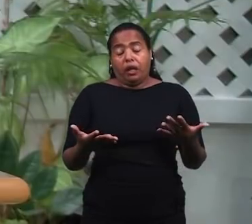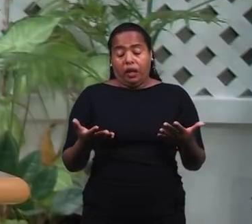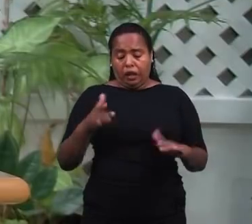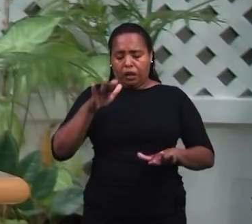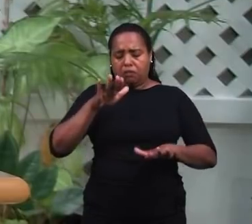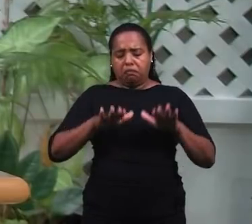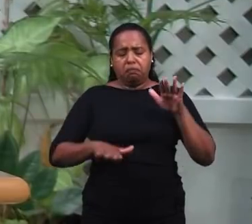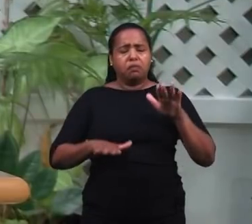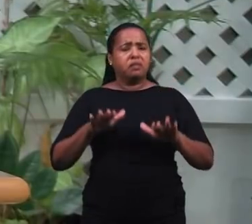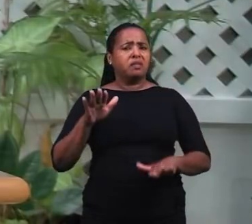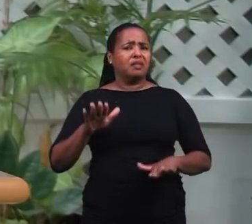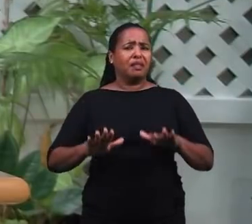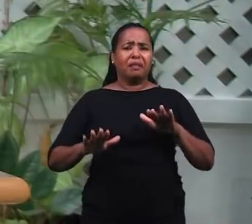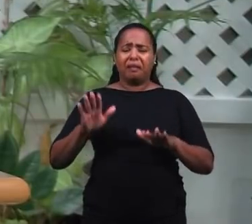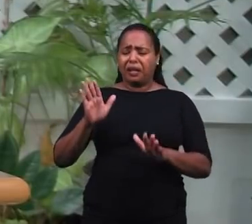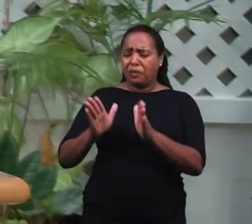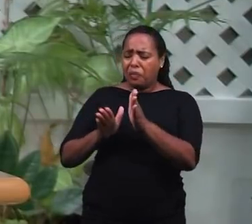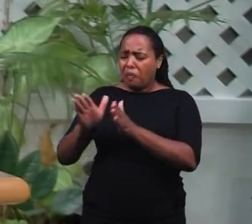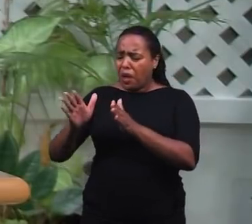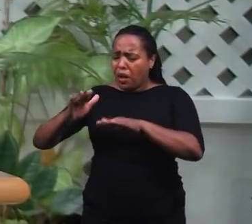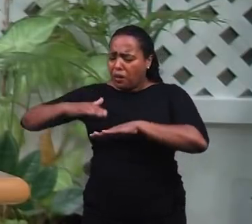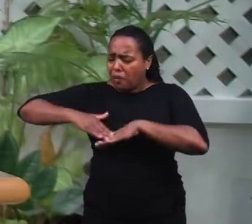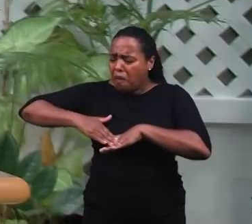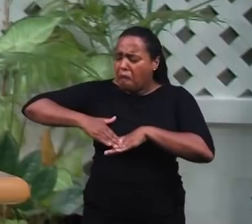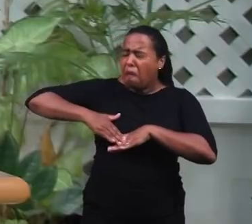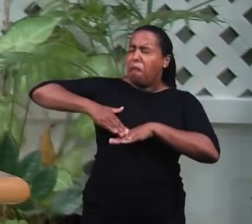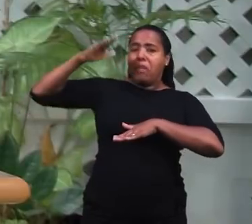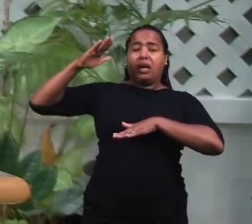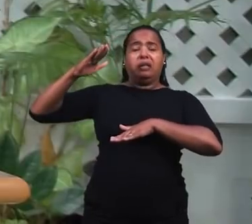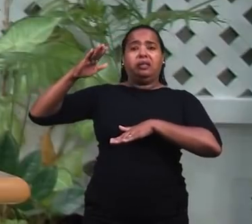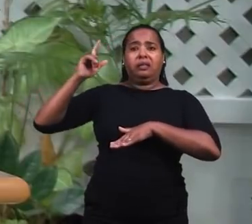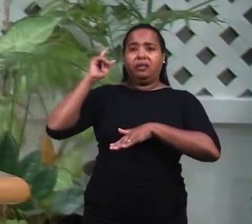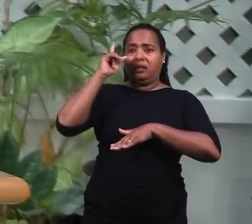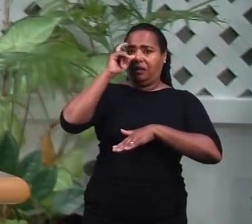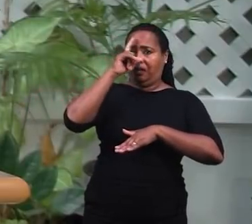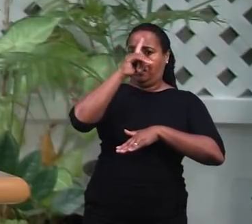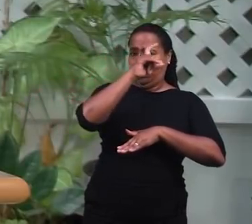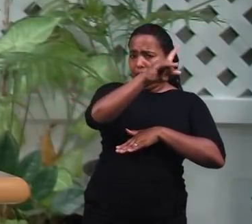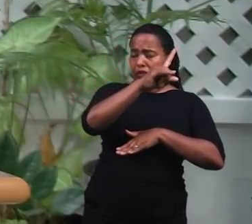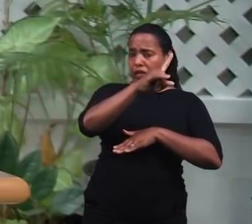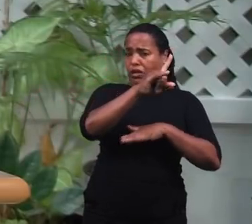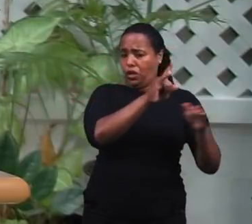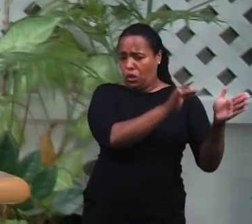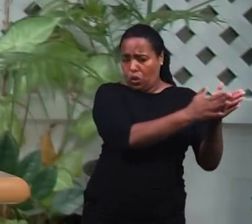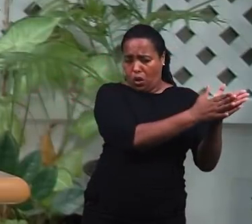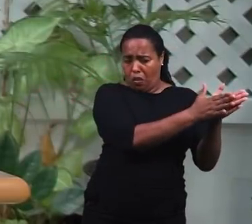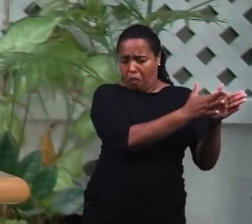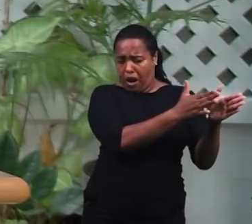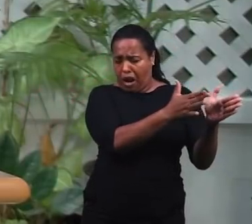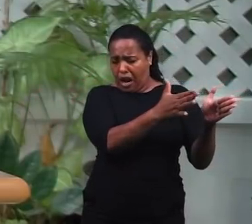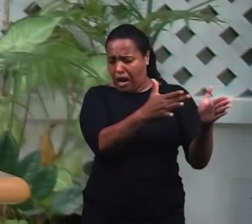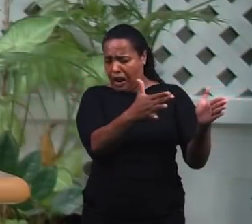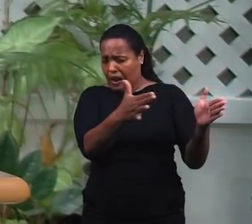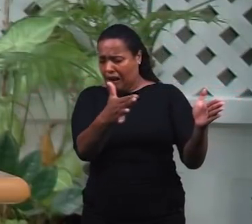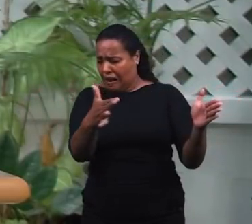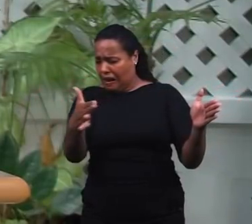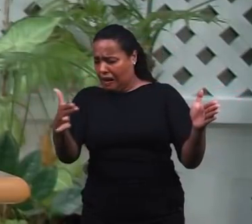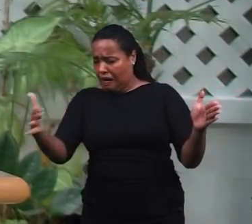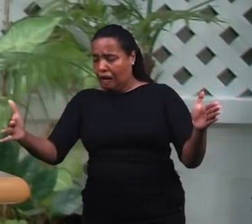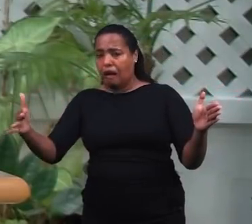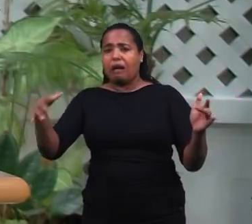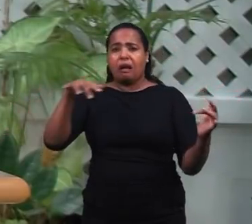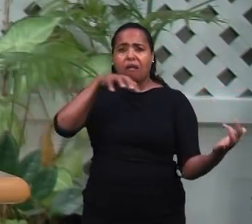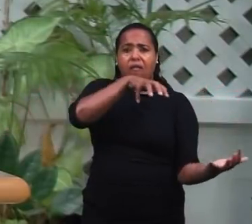talvez o mais difícil na história do mundo.